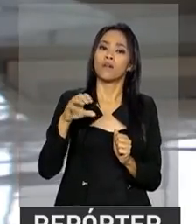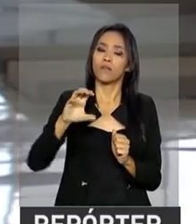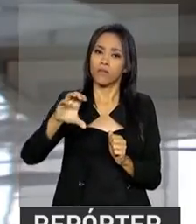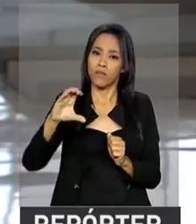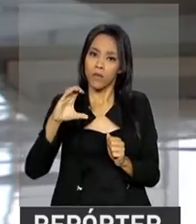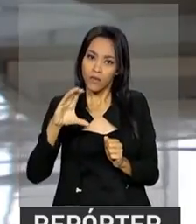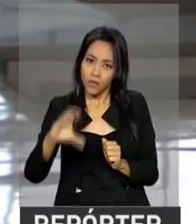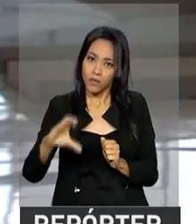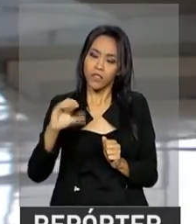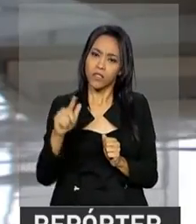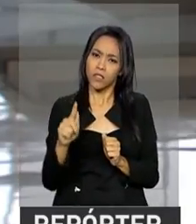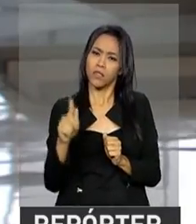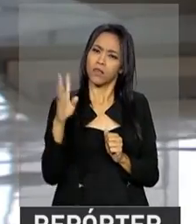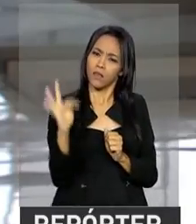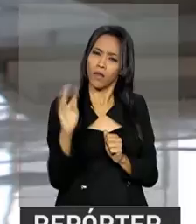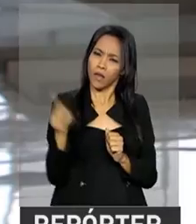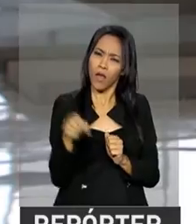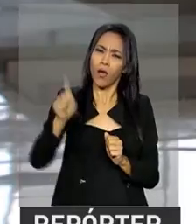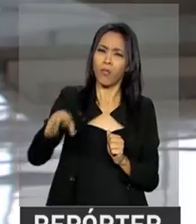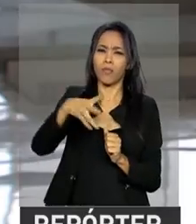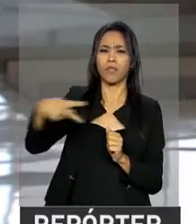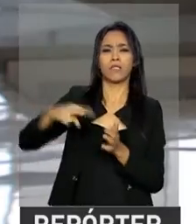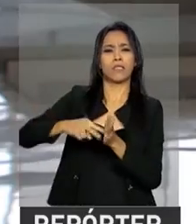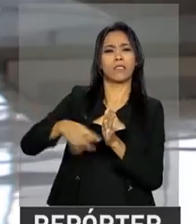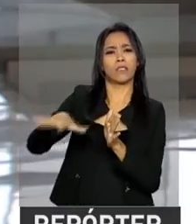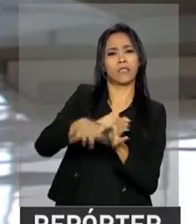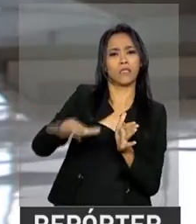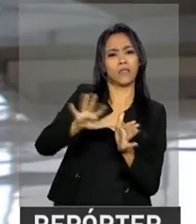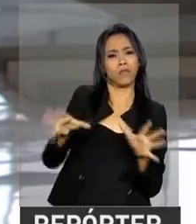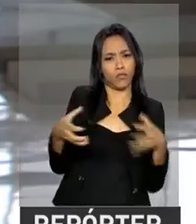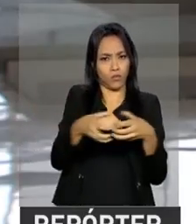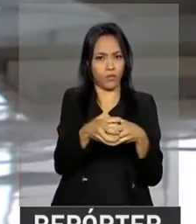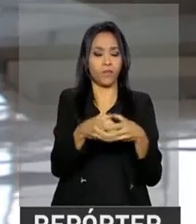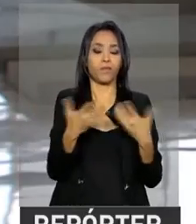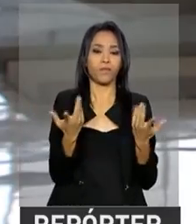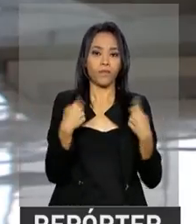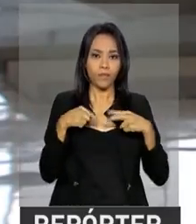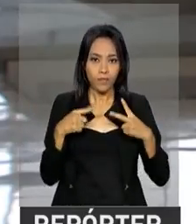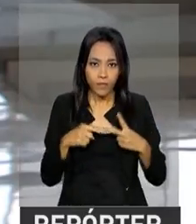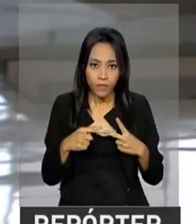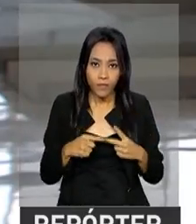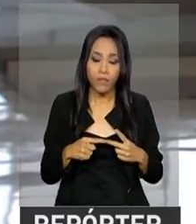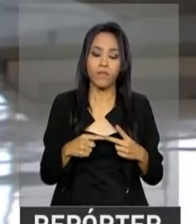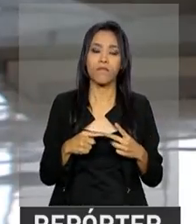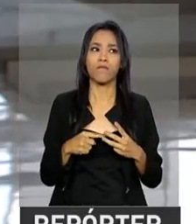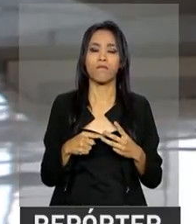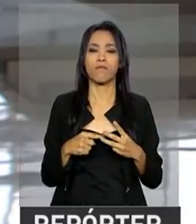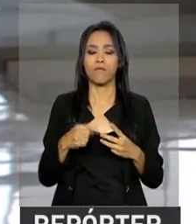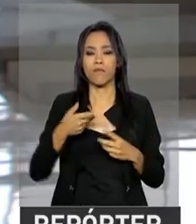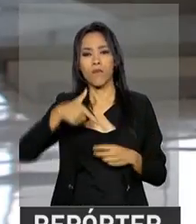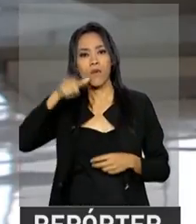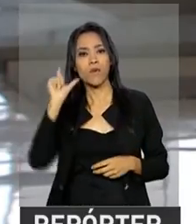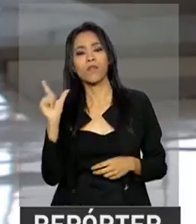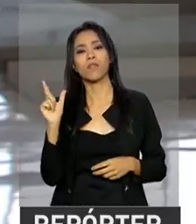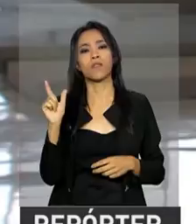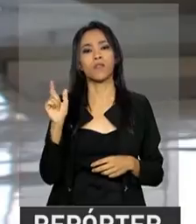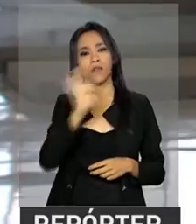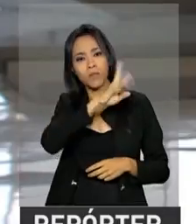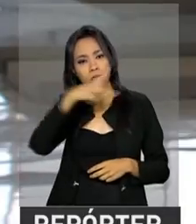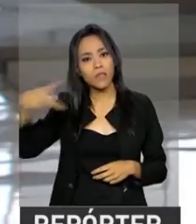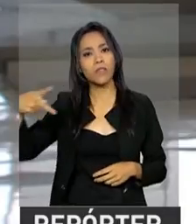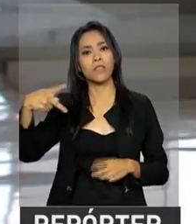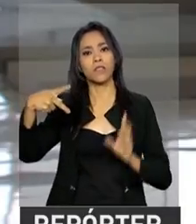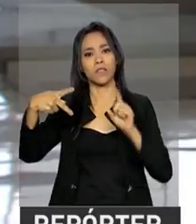dos Trabalhadores, o presidente é o Ricardo Patá. Leandro, olha só, e ontem o presidente, depois